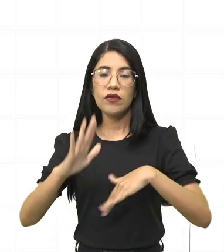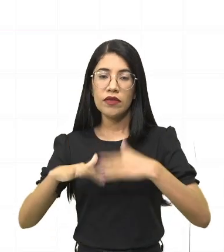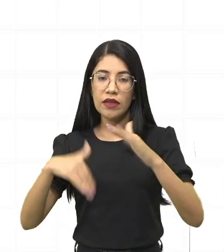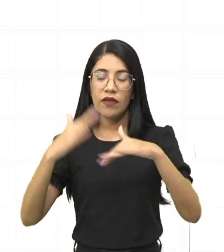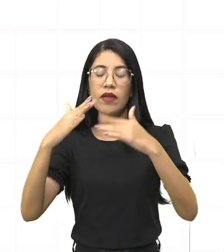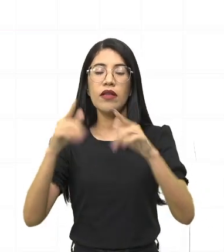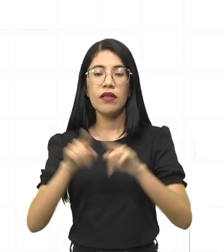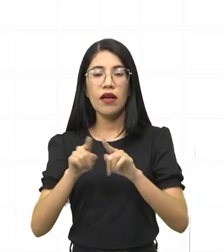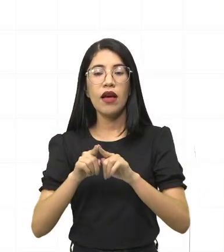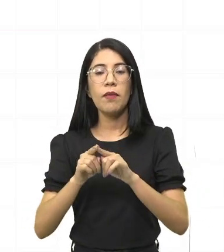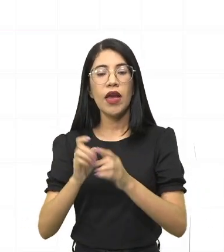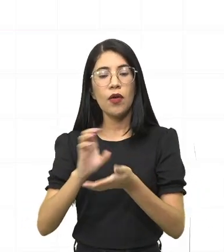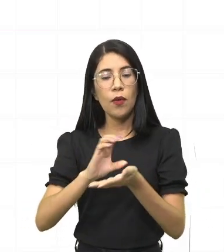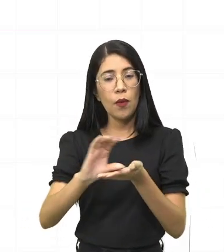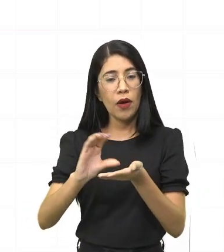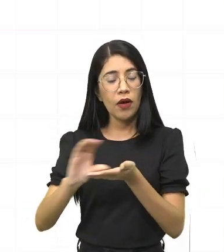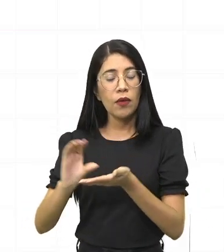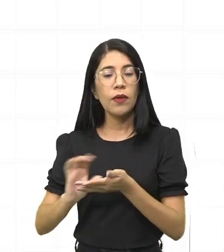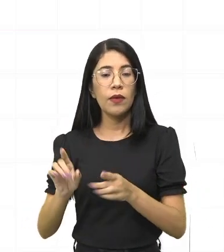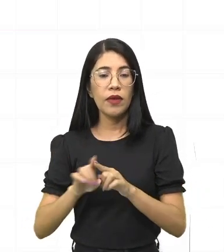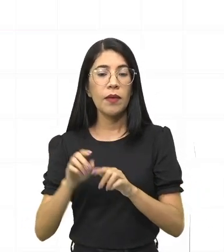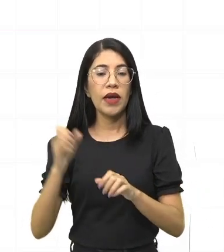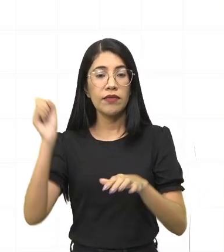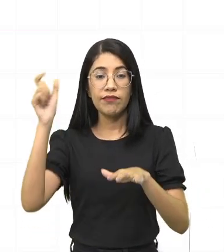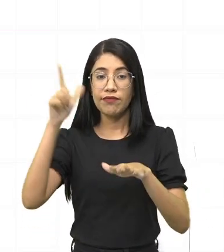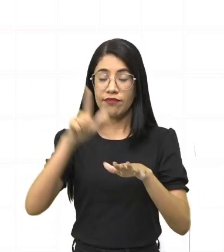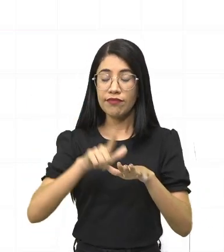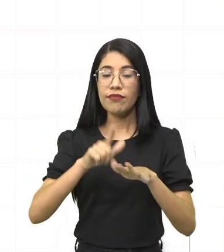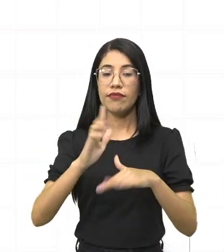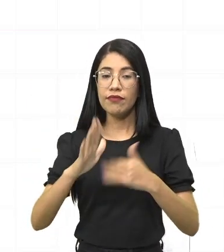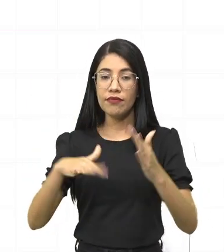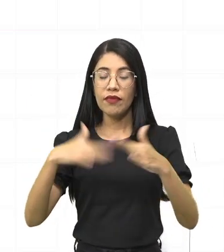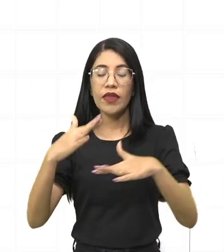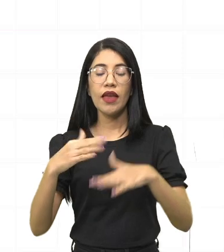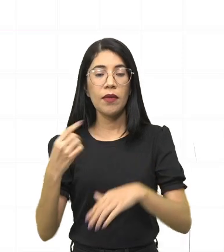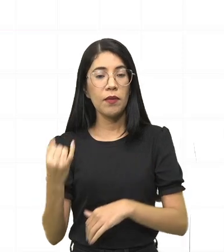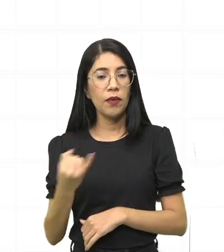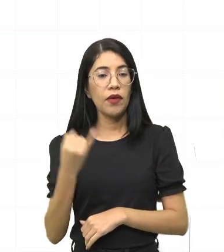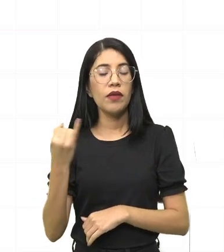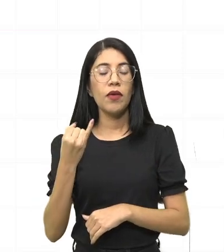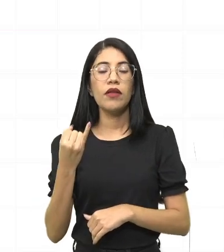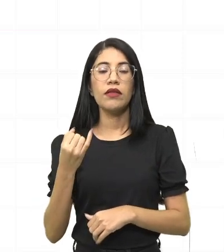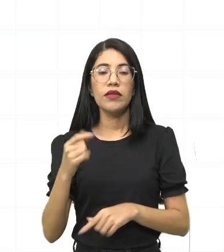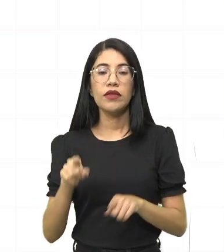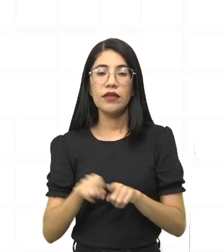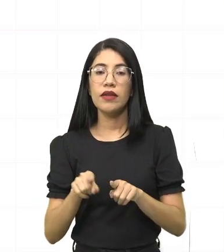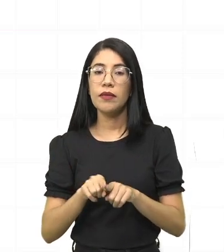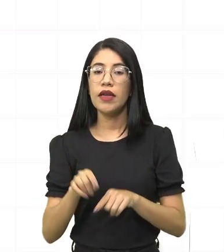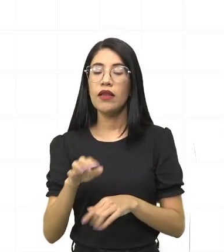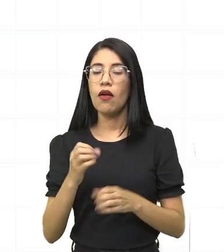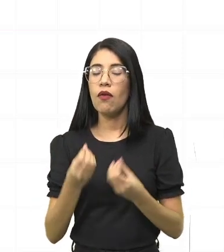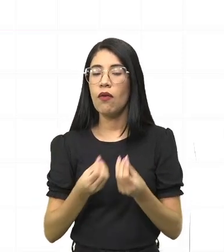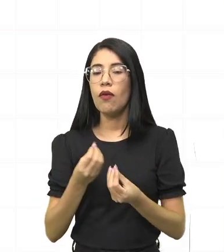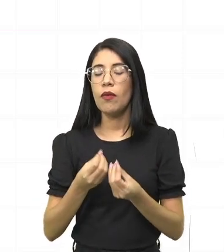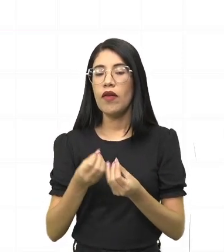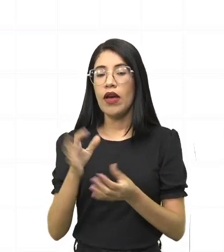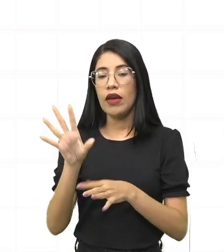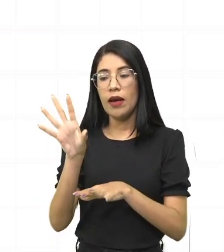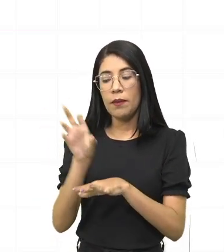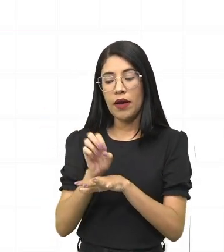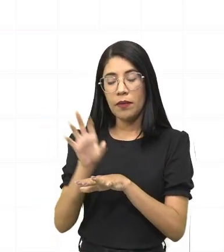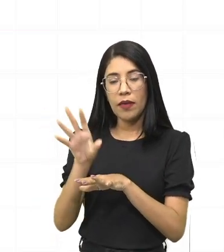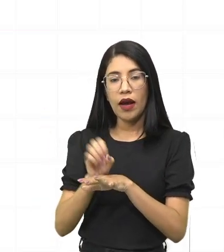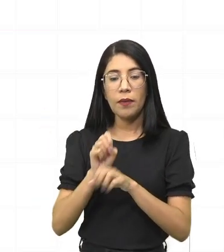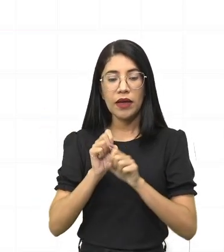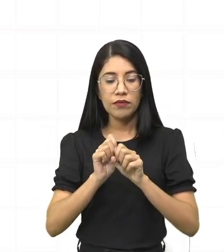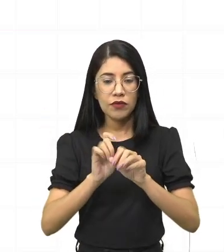os investimentos em energia solar, né, vem desempenhando um papel cada vez mais importante no fornecimento